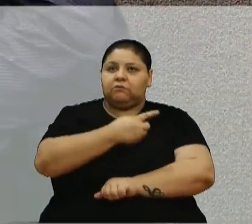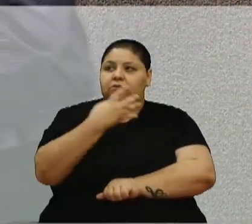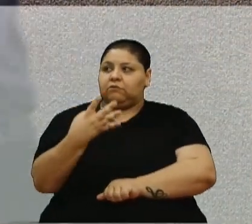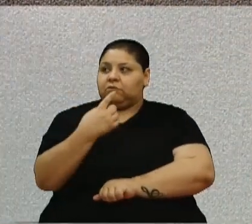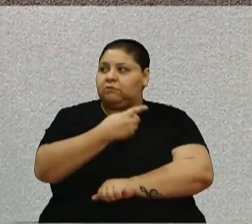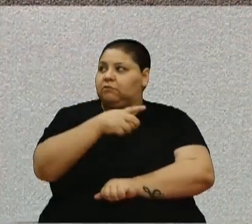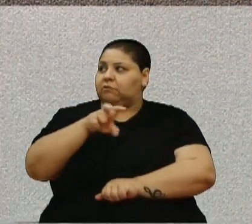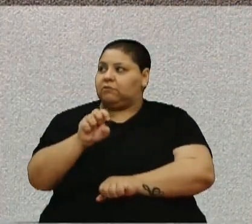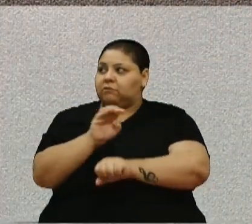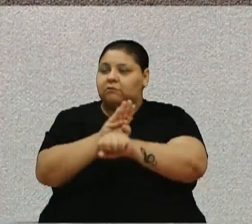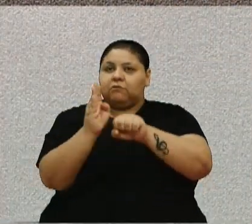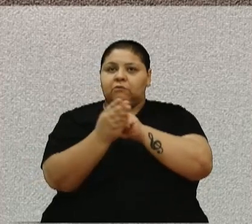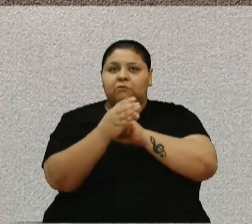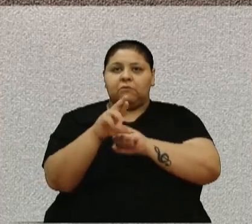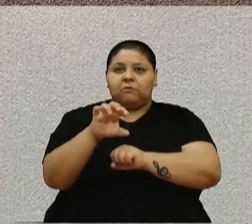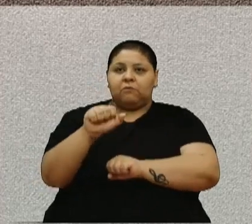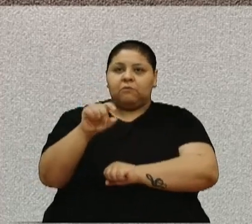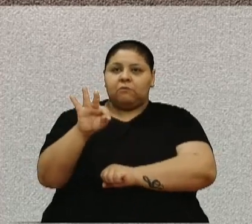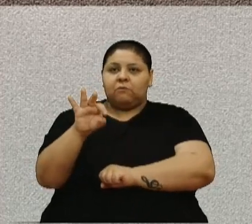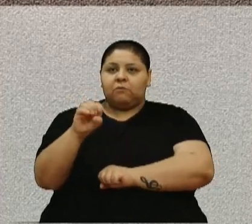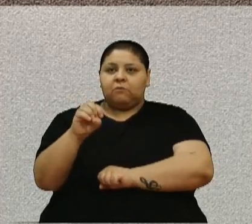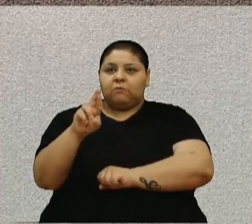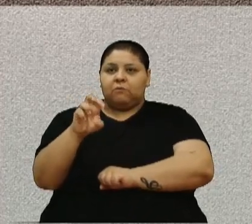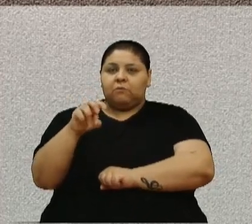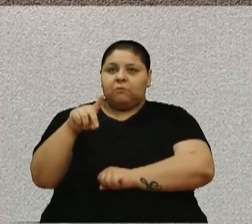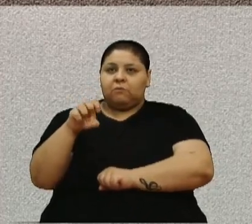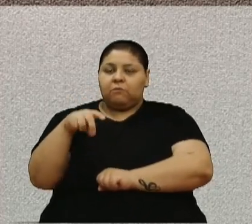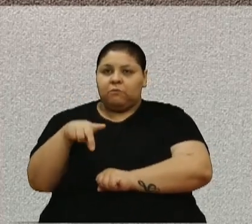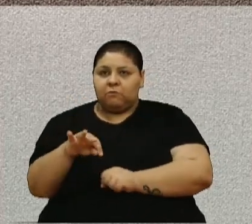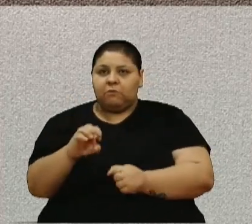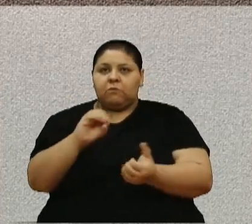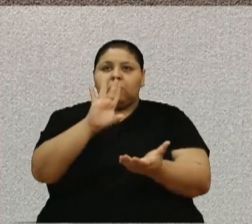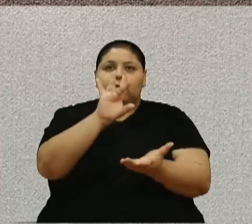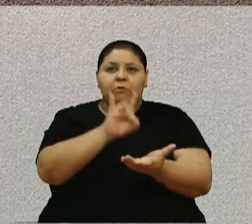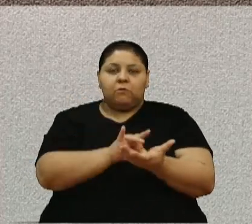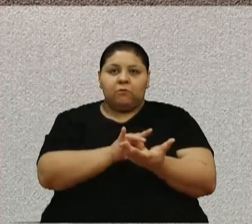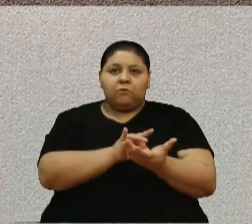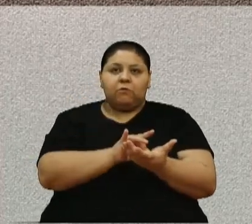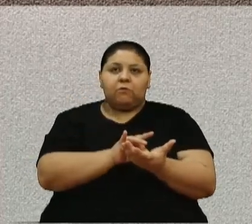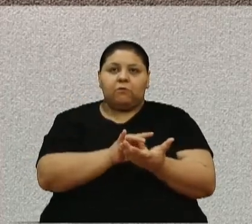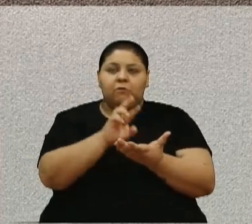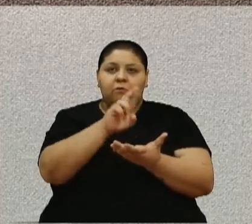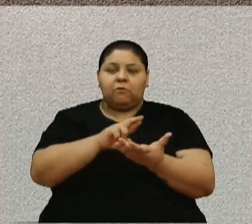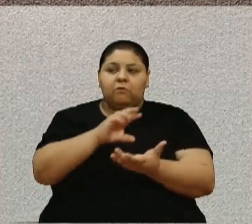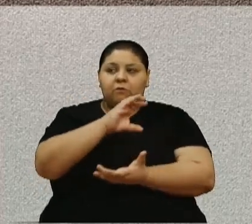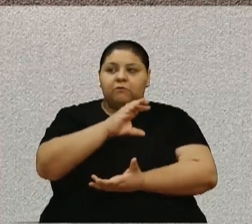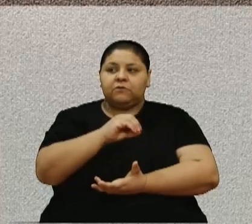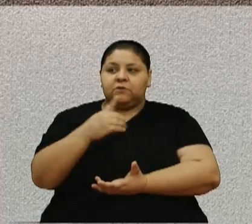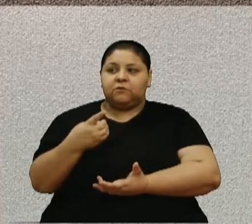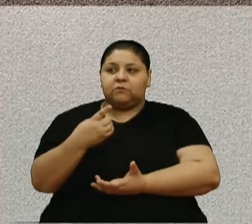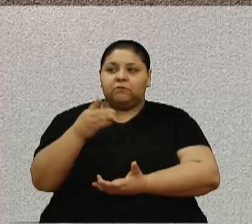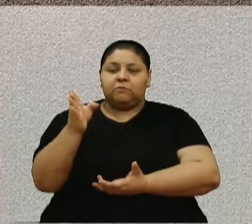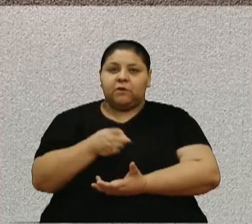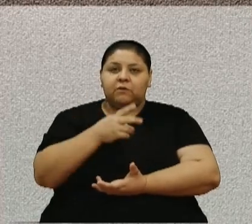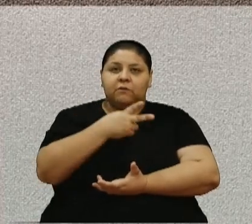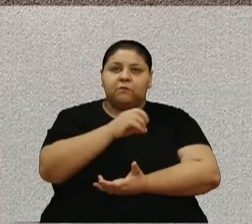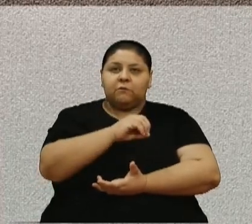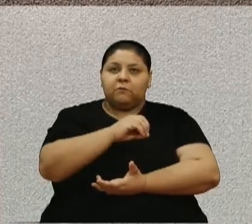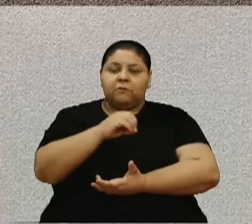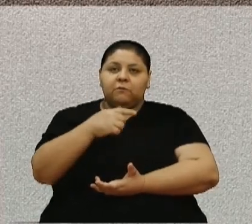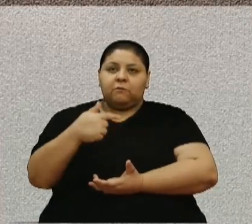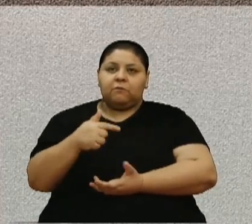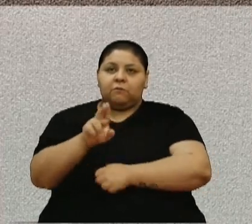44-14-15 do bairro Cristo Redentor, regularizada pela Instrução Normativa 01/2007, com o nome de